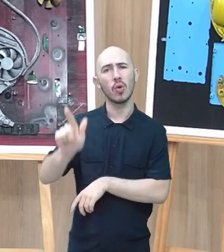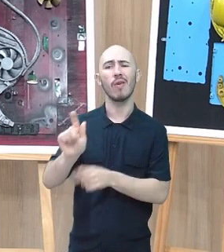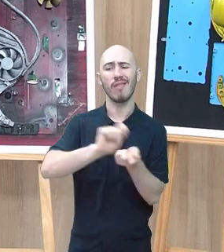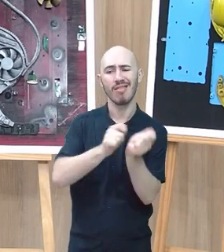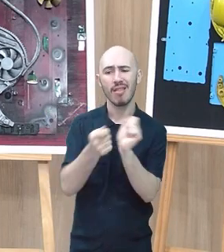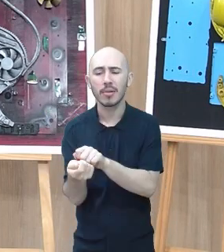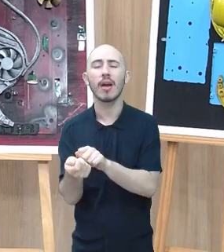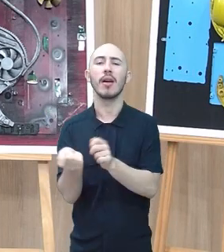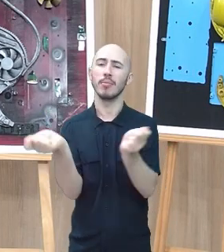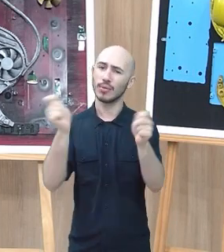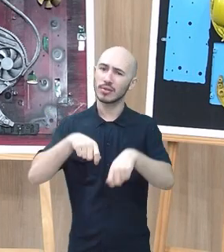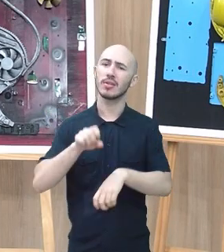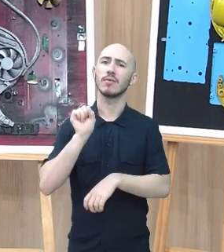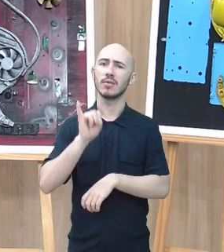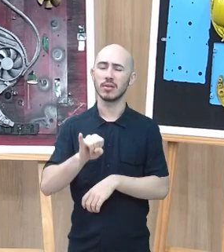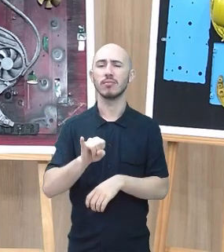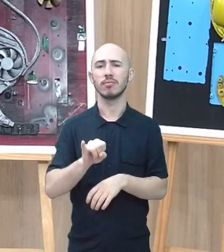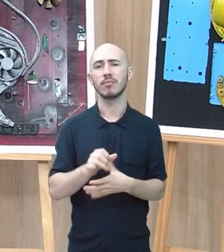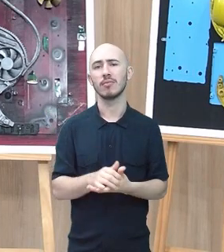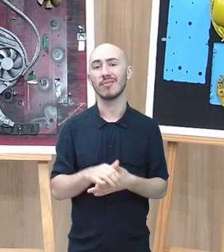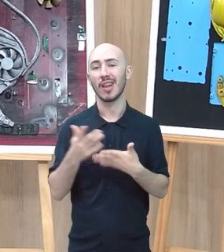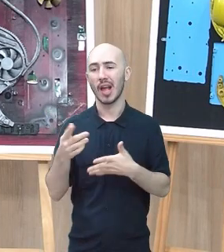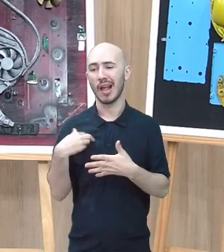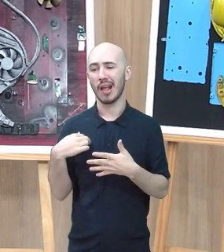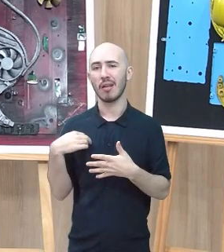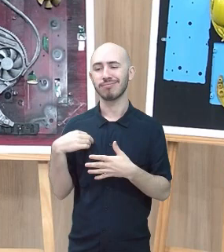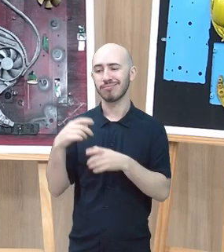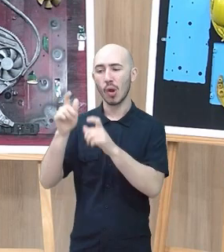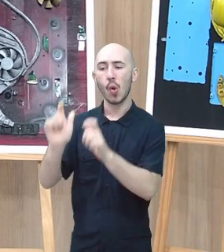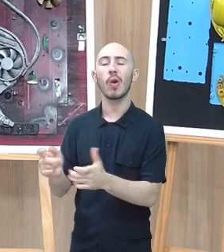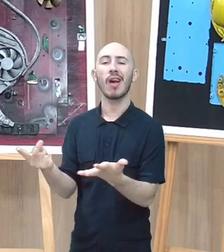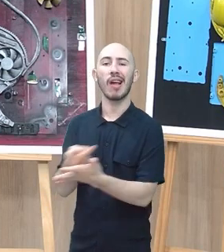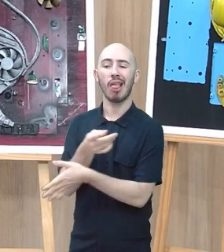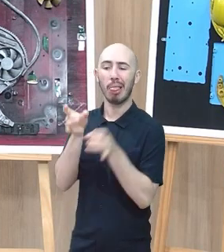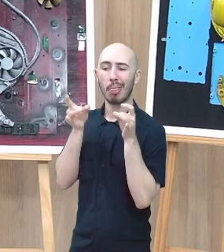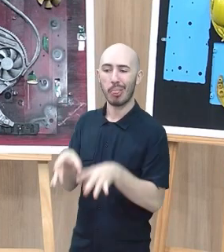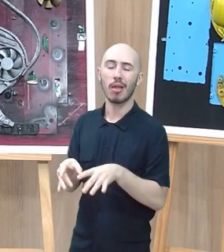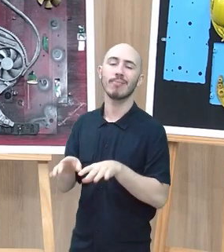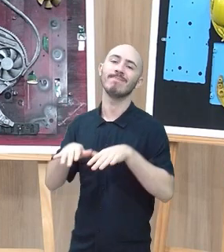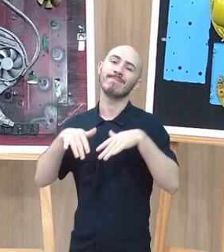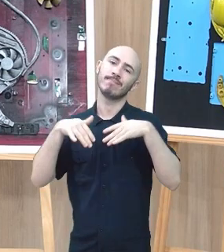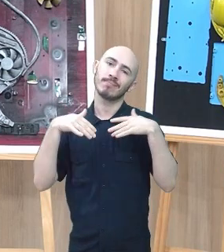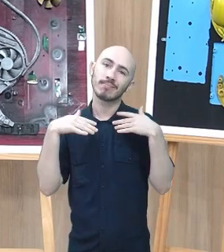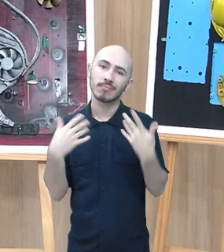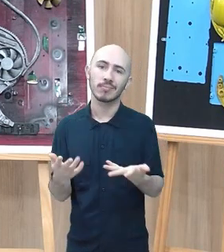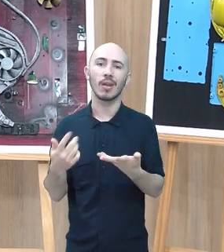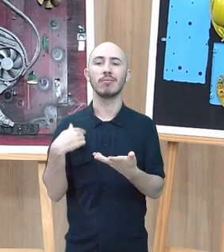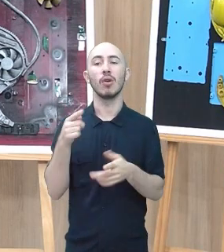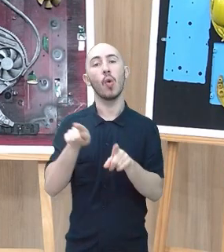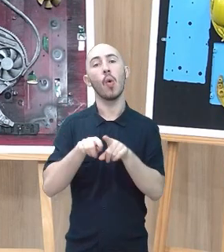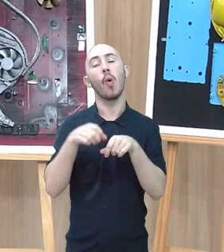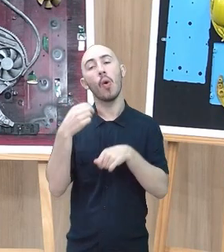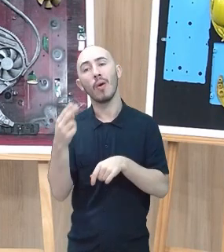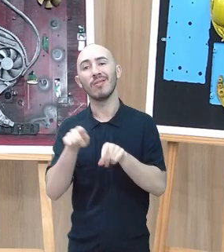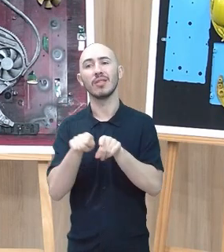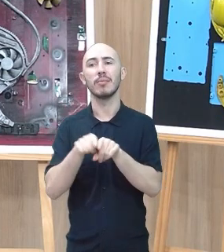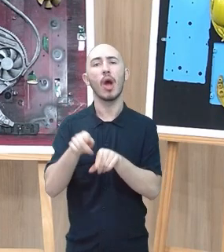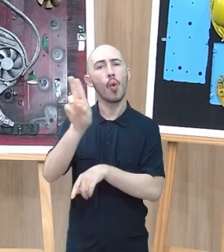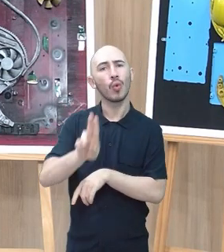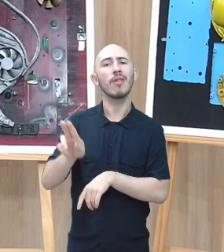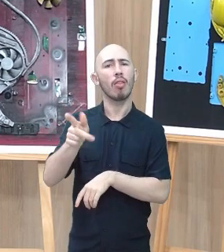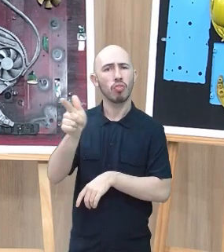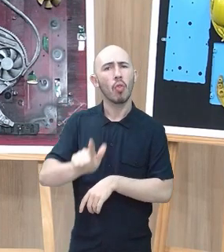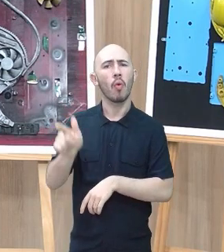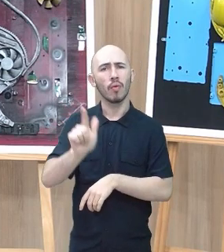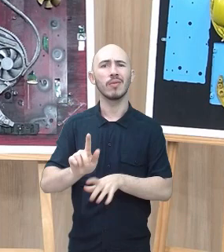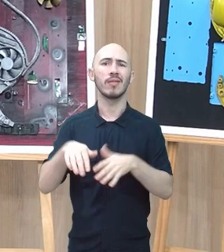gente descarta ela no nosso meio ambiente sem pensar na reutilização dela, de como é que a gente pode reciclar, pode